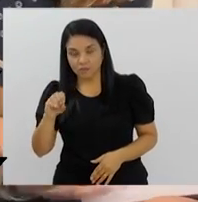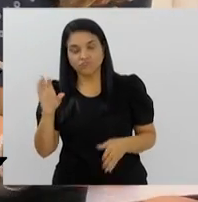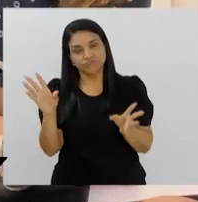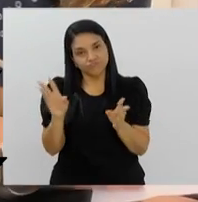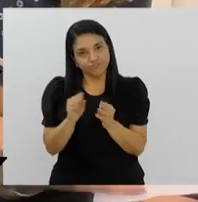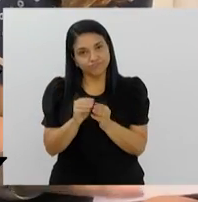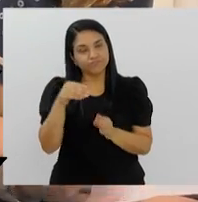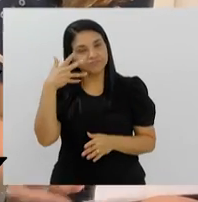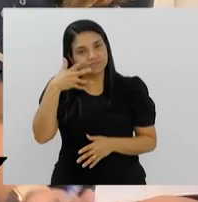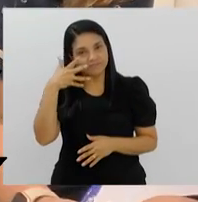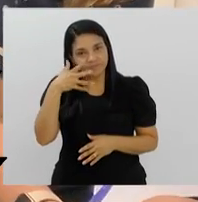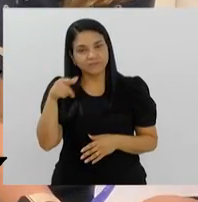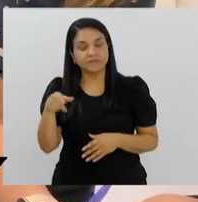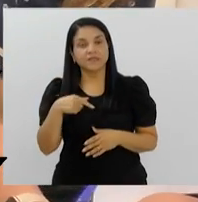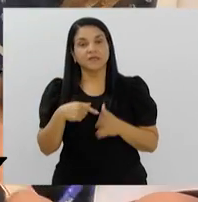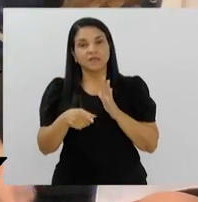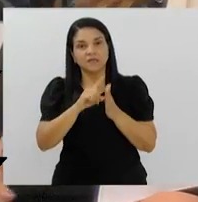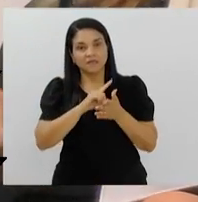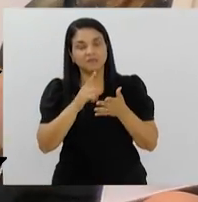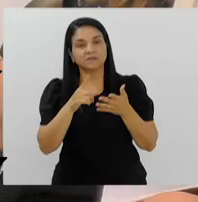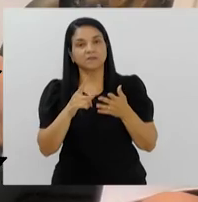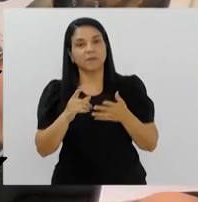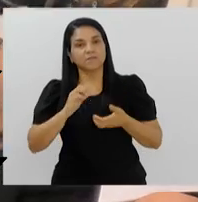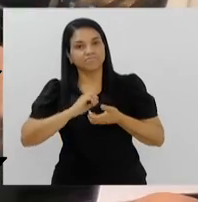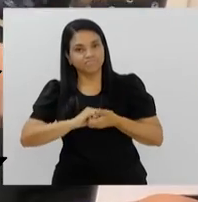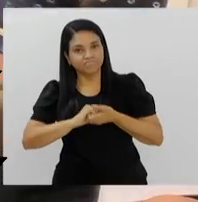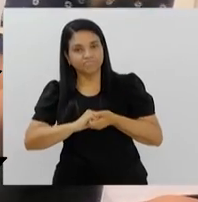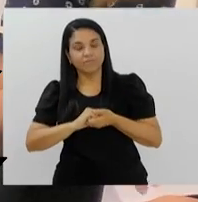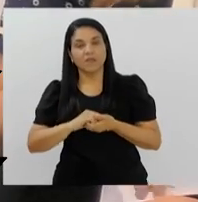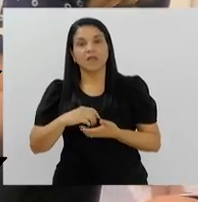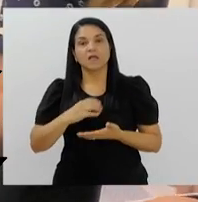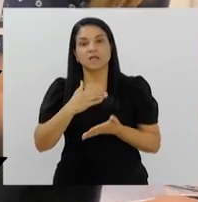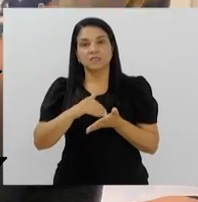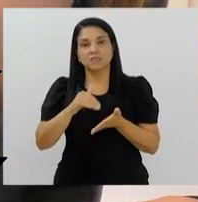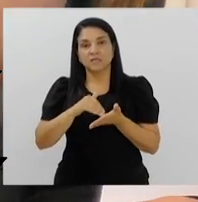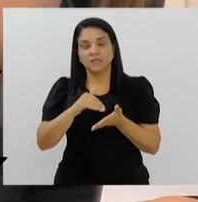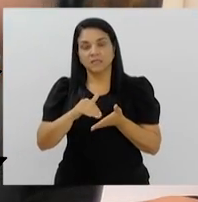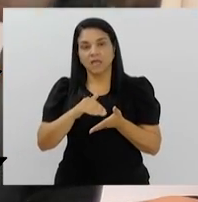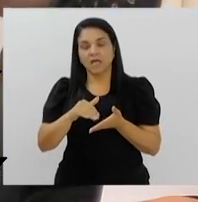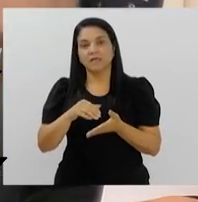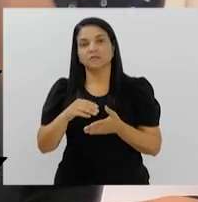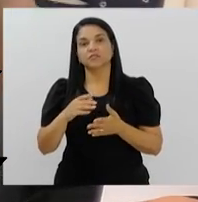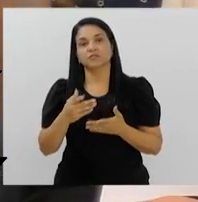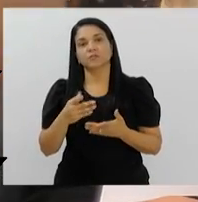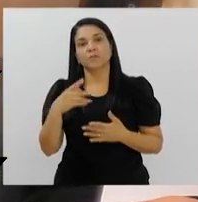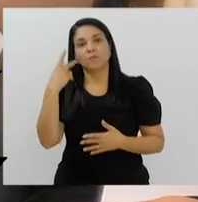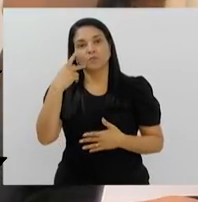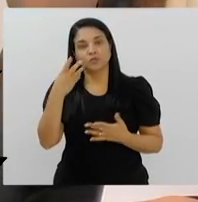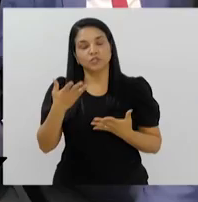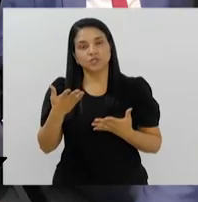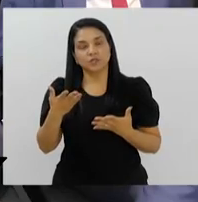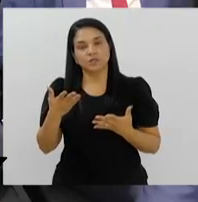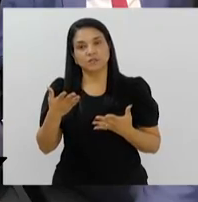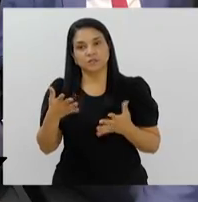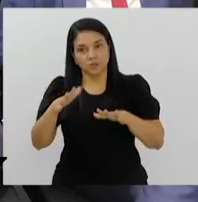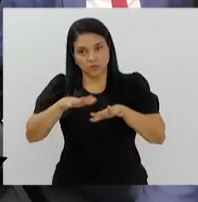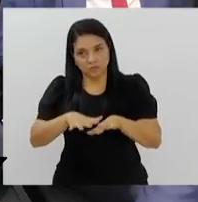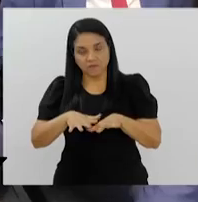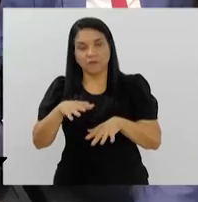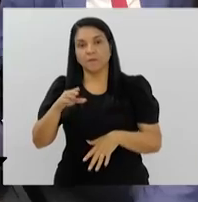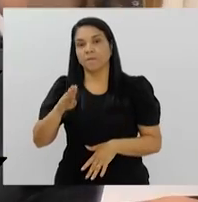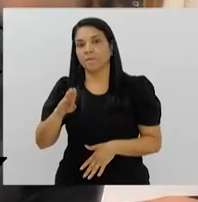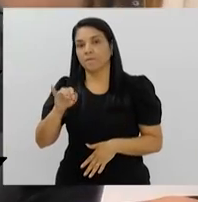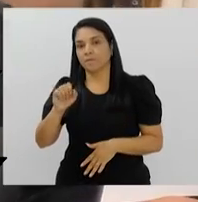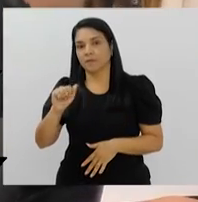palavra antes saudar a subsecretária de políticas inclusivas do Governo do Estado A Bianca Pacheco que tá aqui e representando